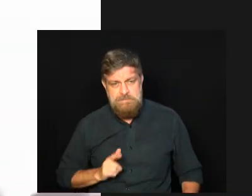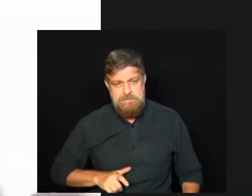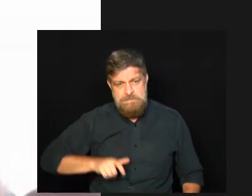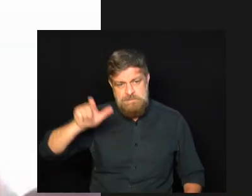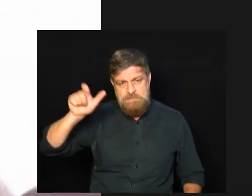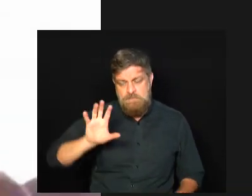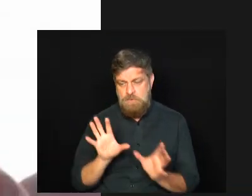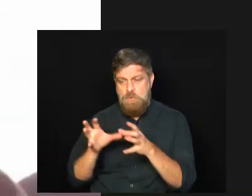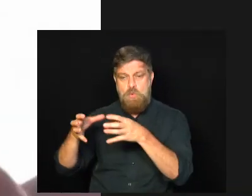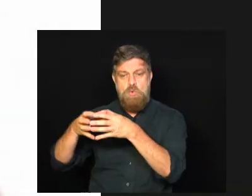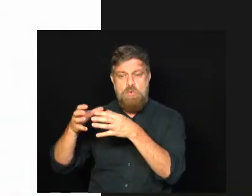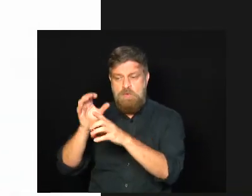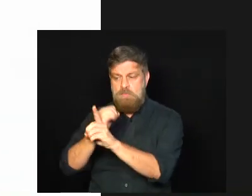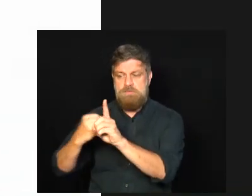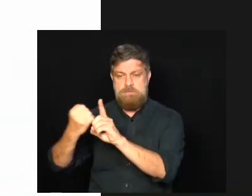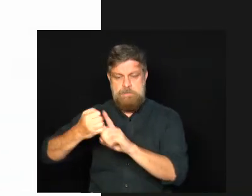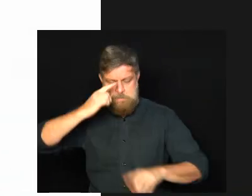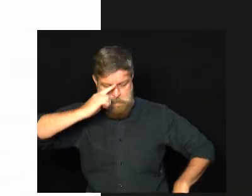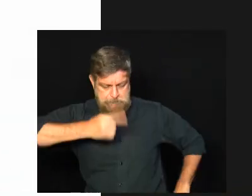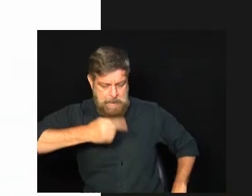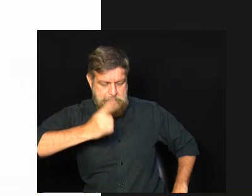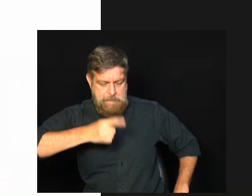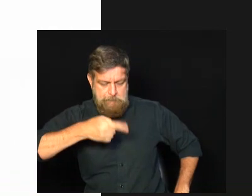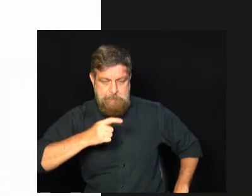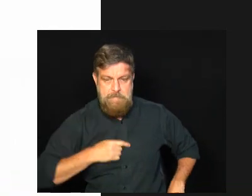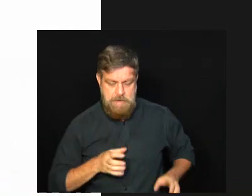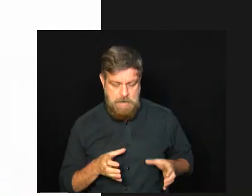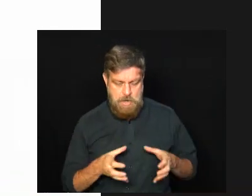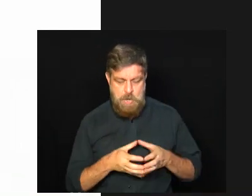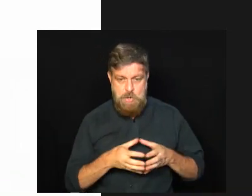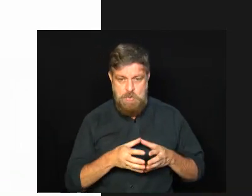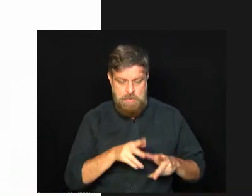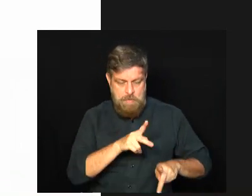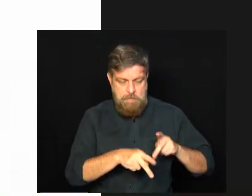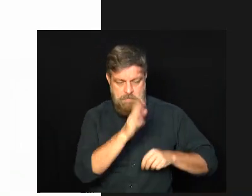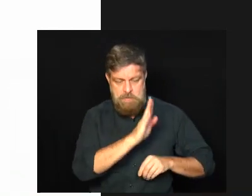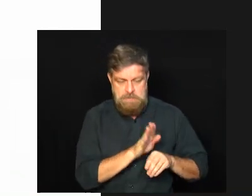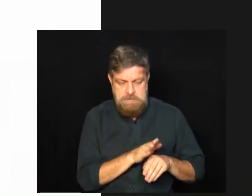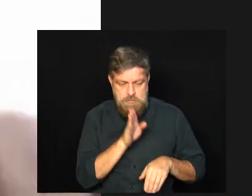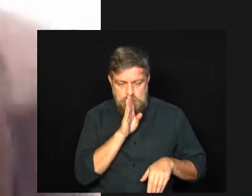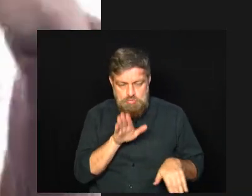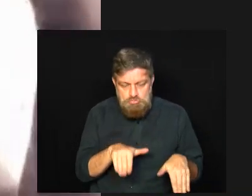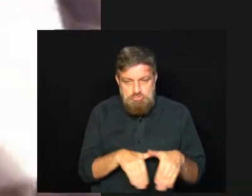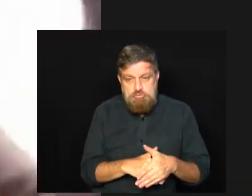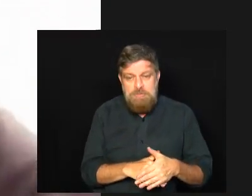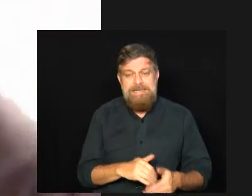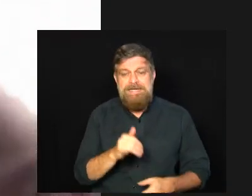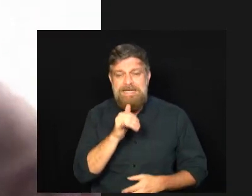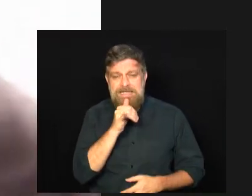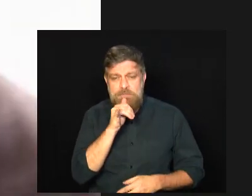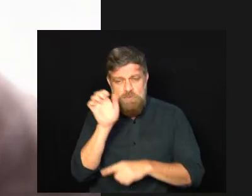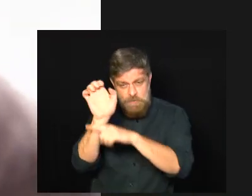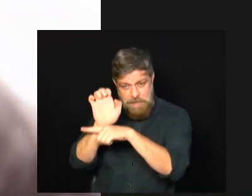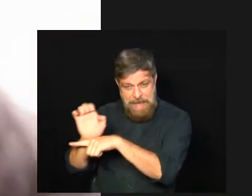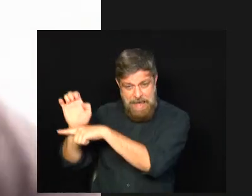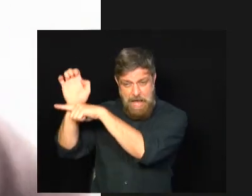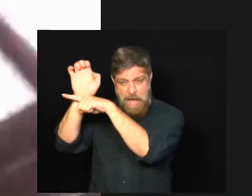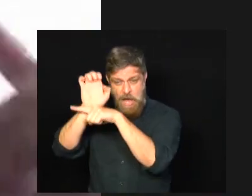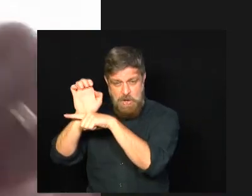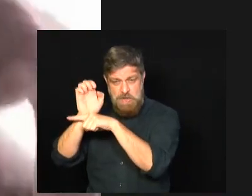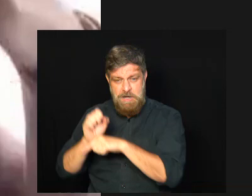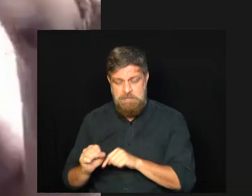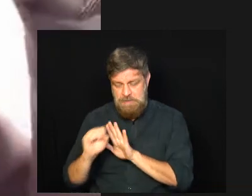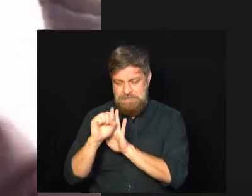camada social. Então, quando a Europa exporta para, no fim do século